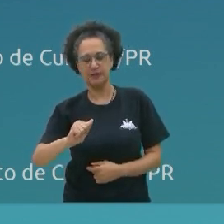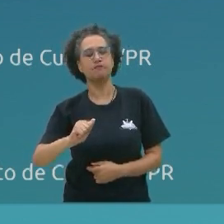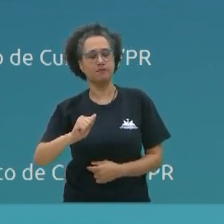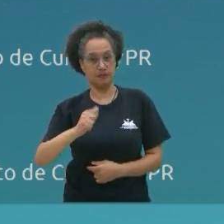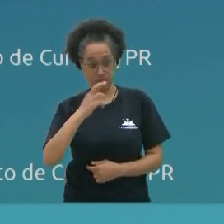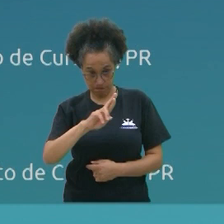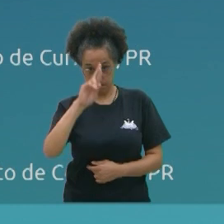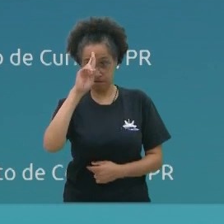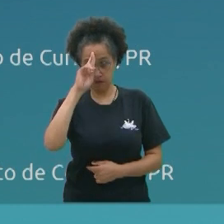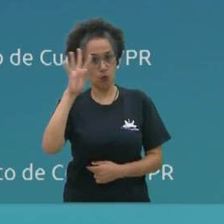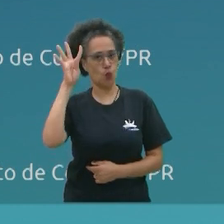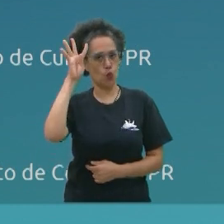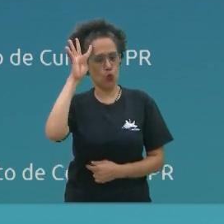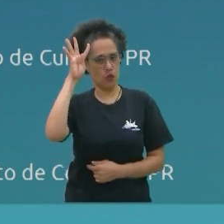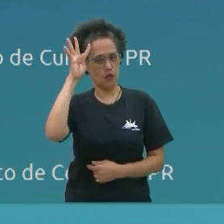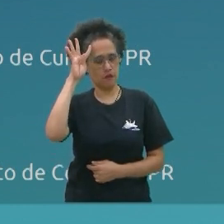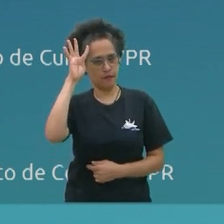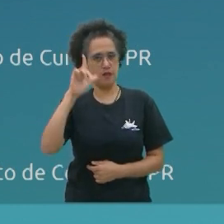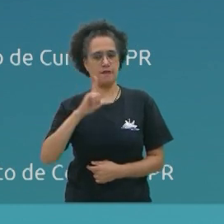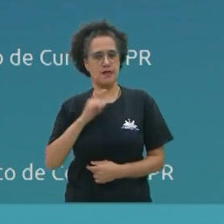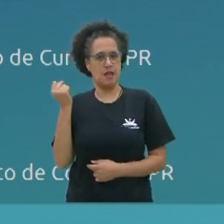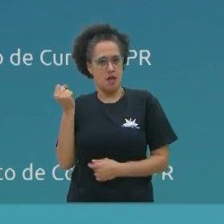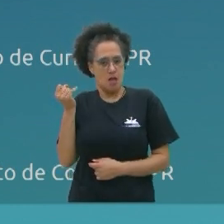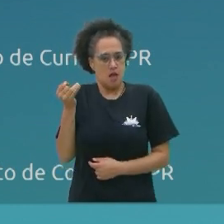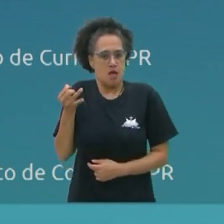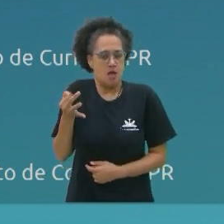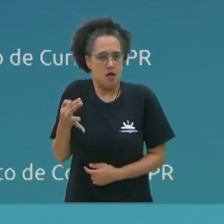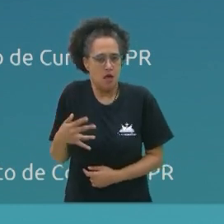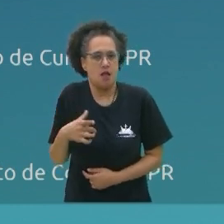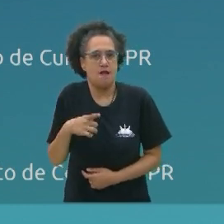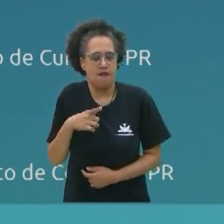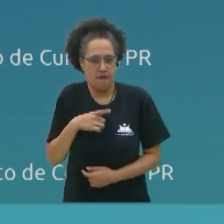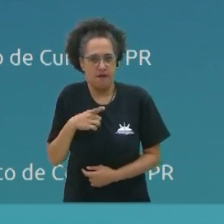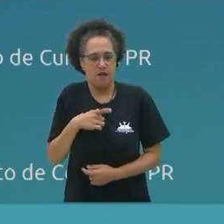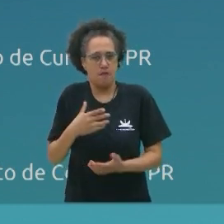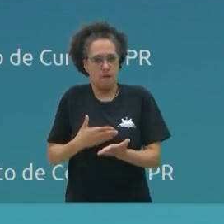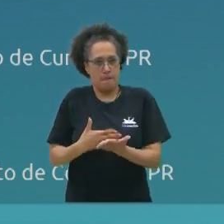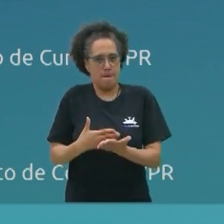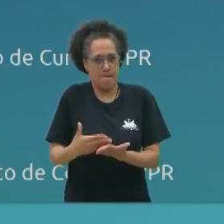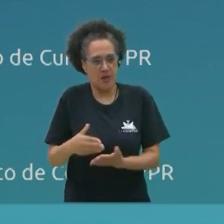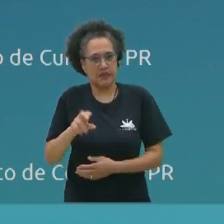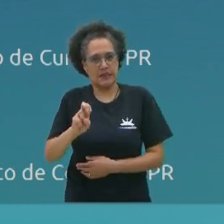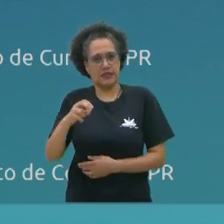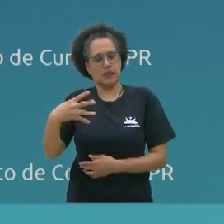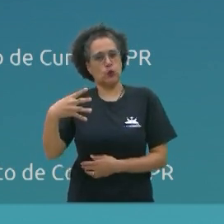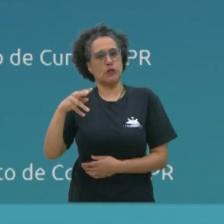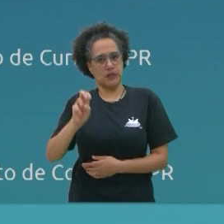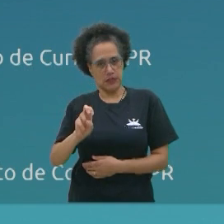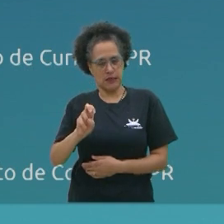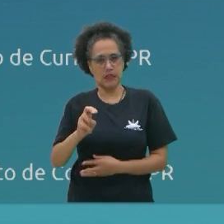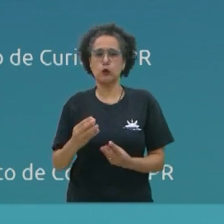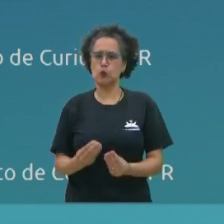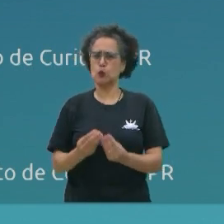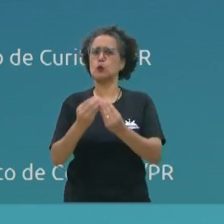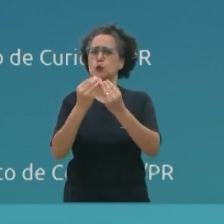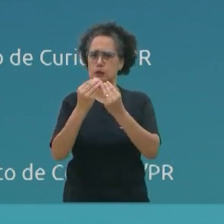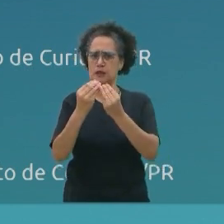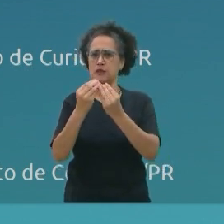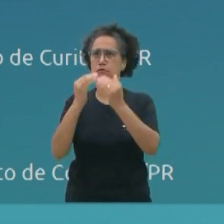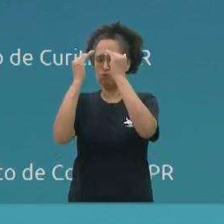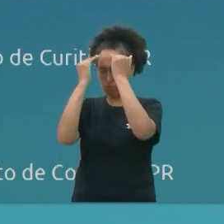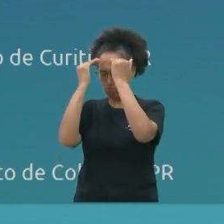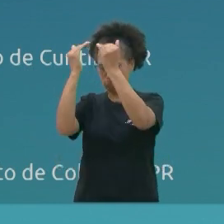Santa Rita de Cássia. Já na madrugada, o sino especial Santa Rita de Cássia, 5h45, a Santa Missa em honra a Santa